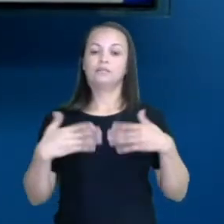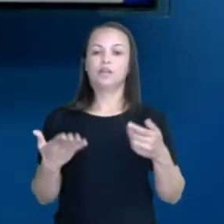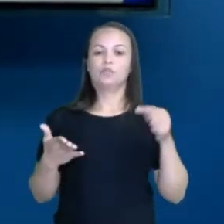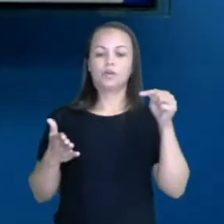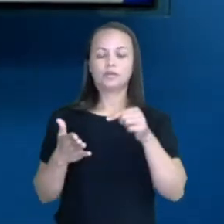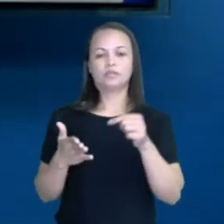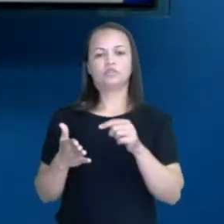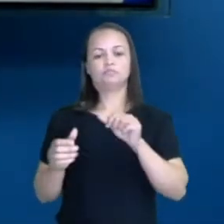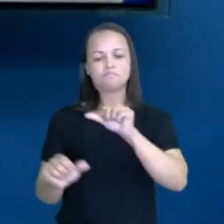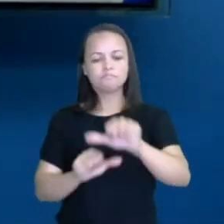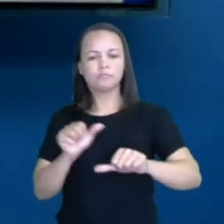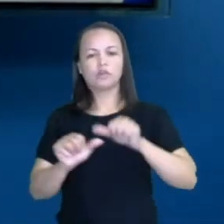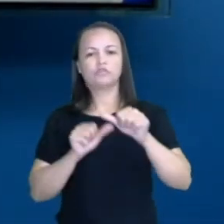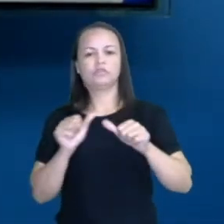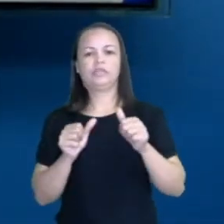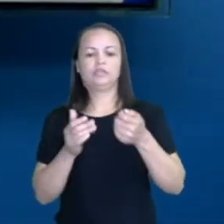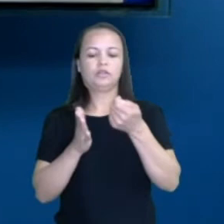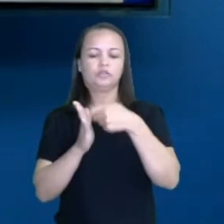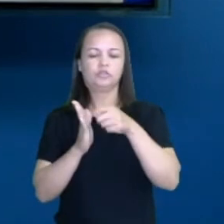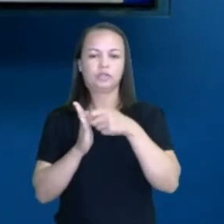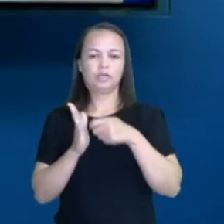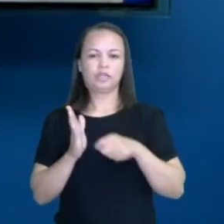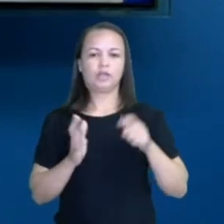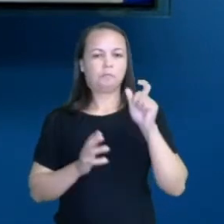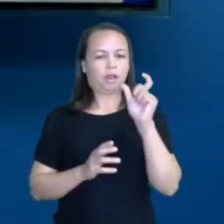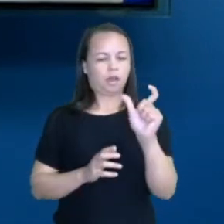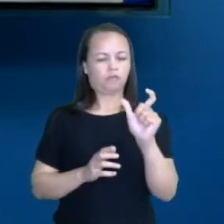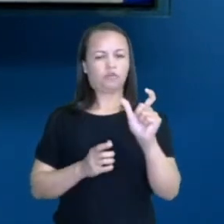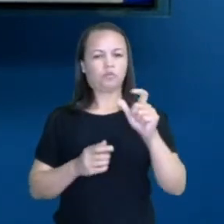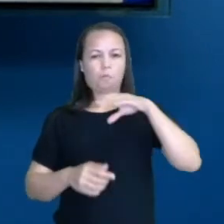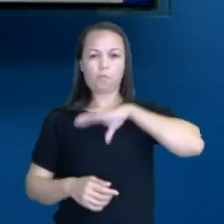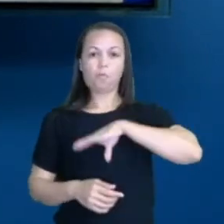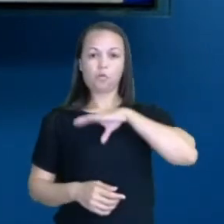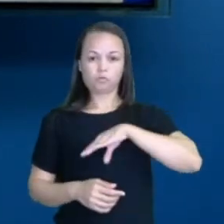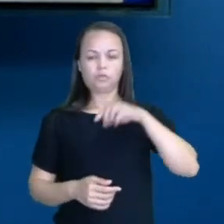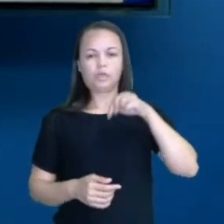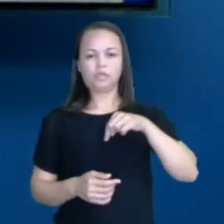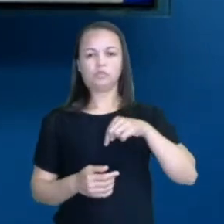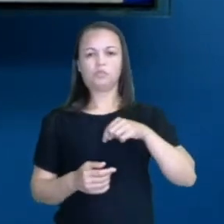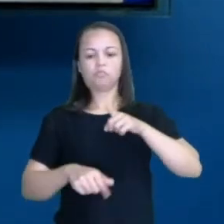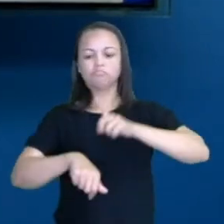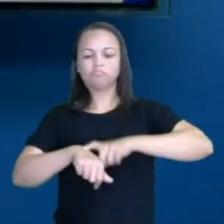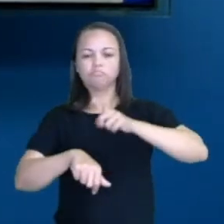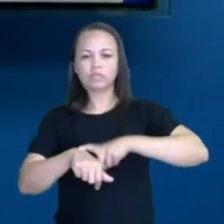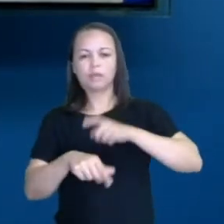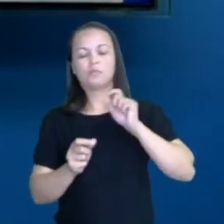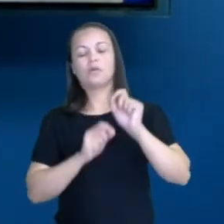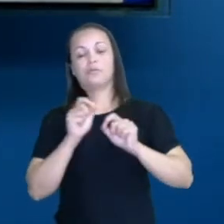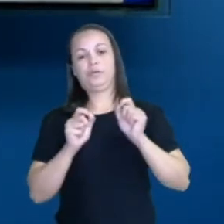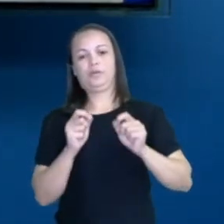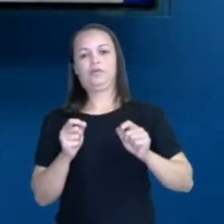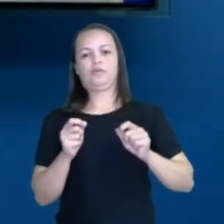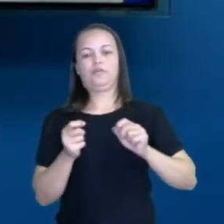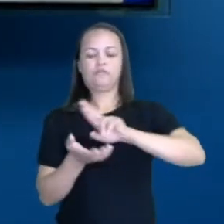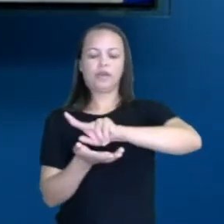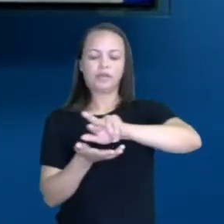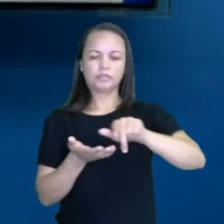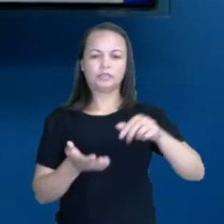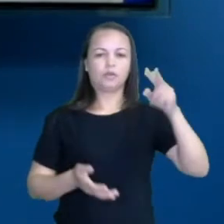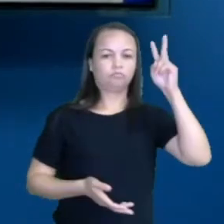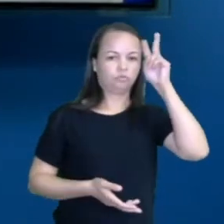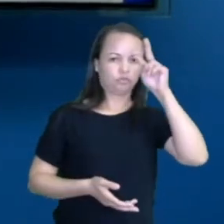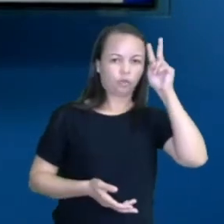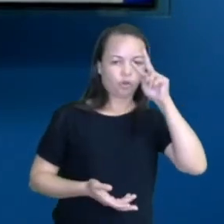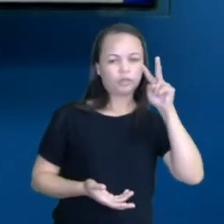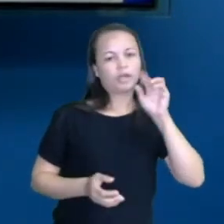que acontecem na escrita das palavras da língua portuguesa por conta do tempo é o que nós chamamos de variação histórica